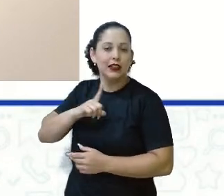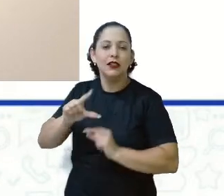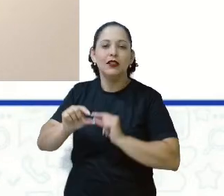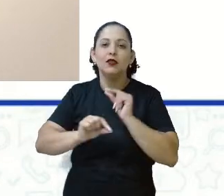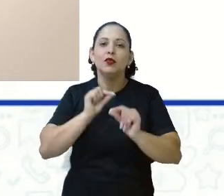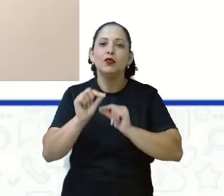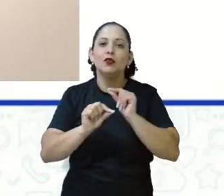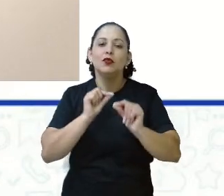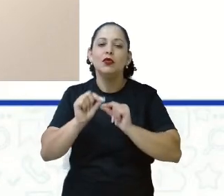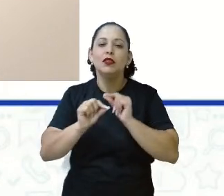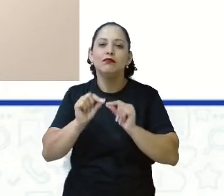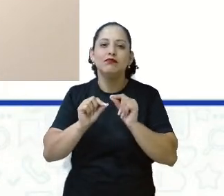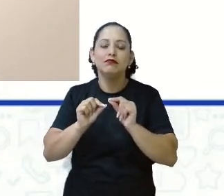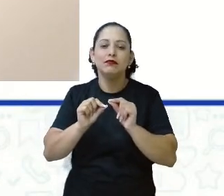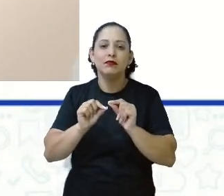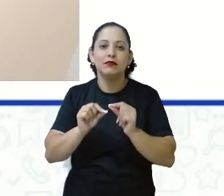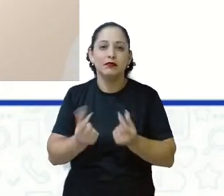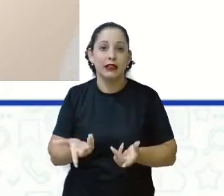papel central.